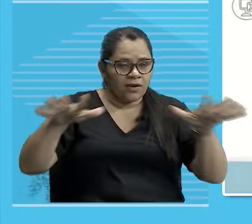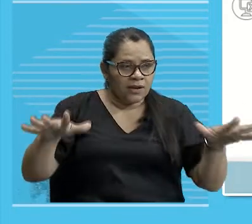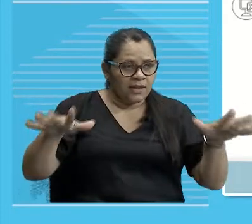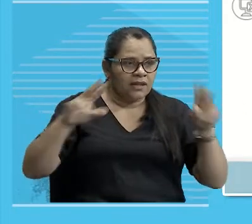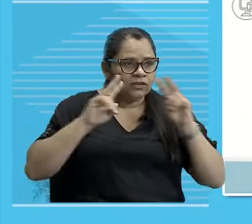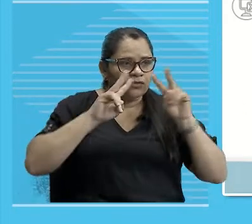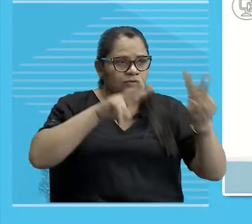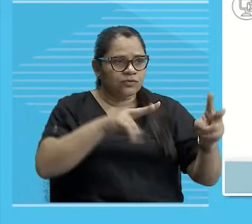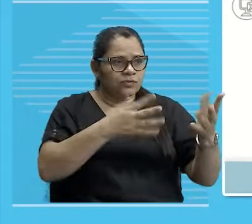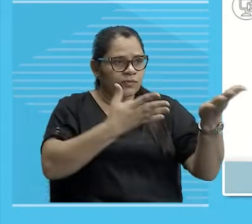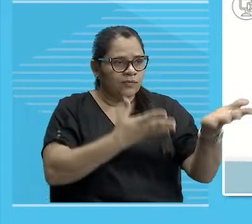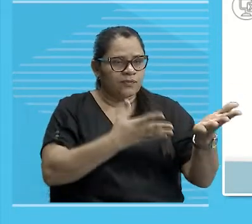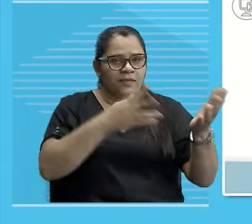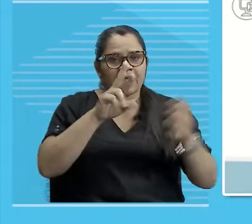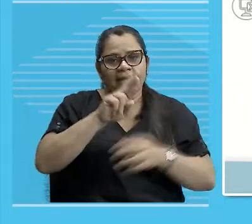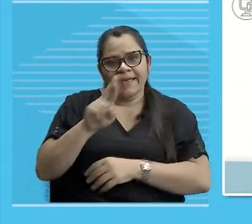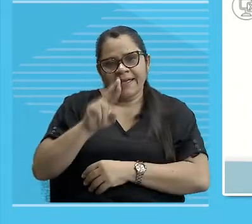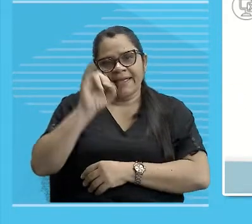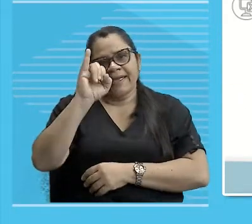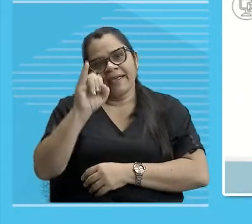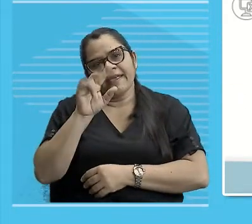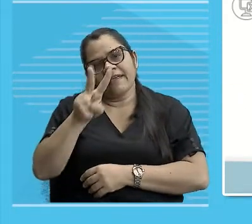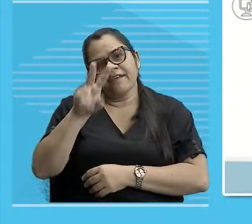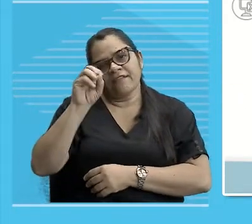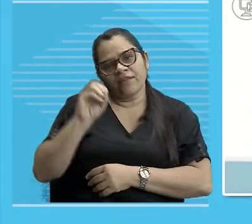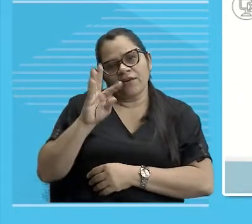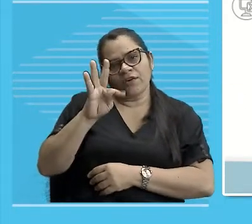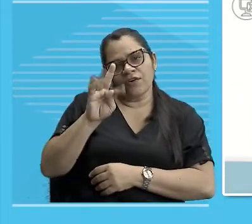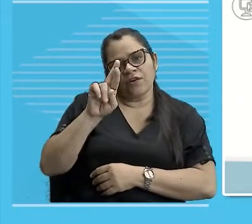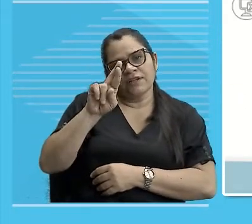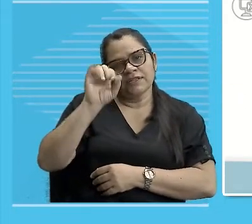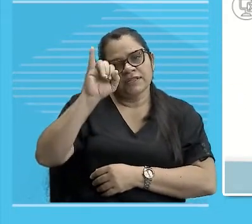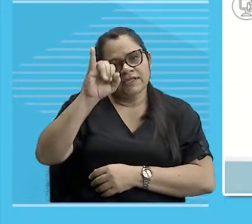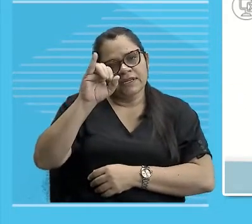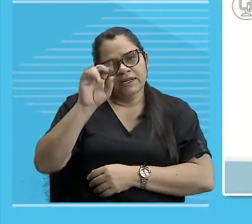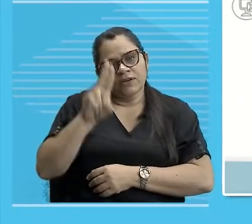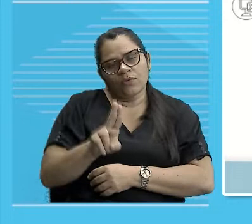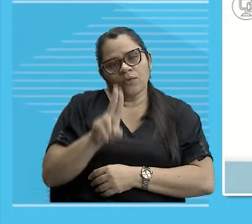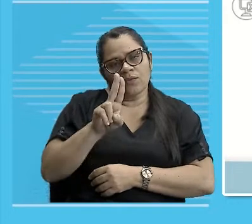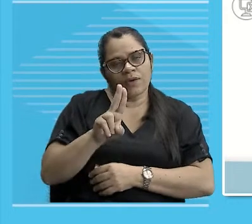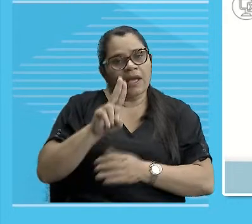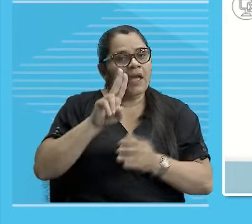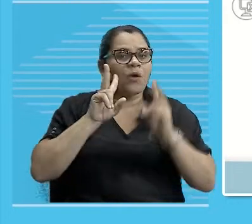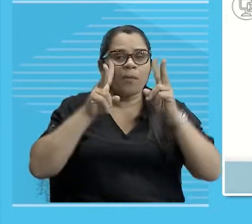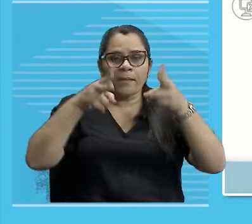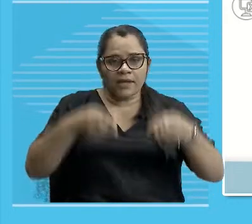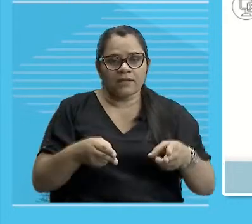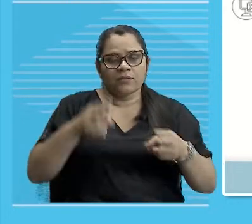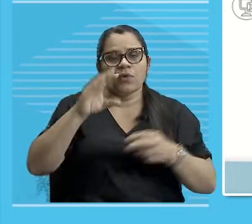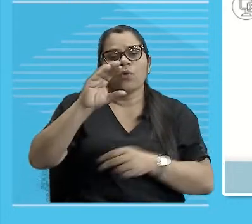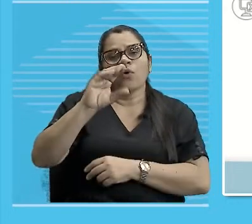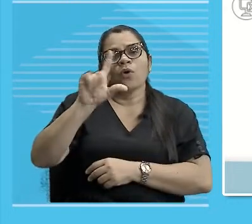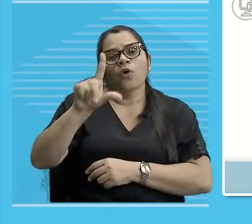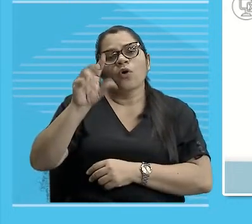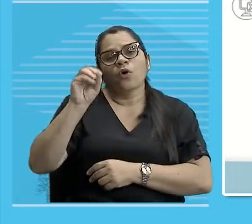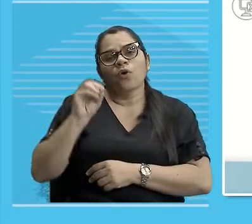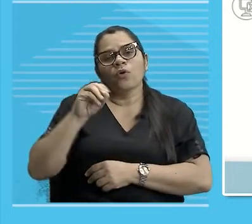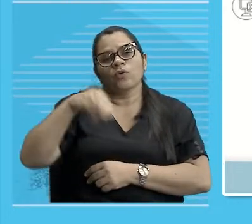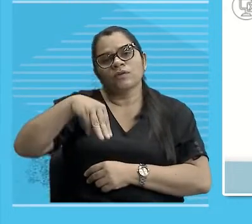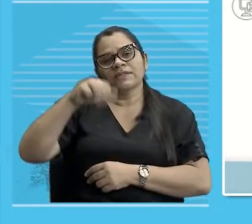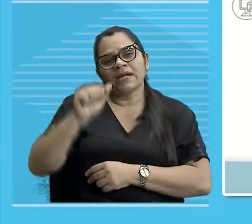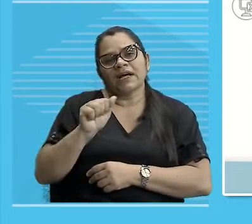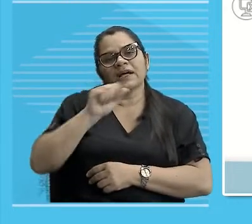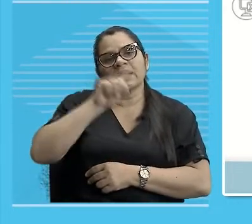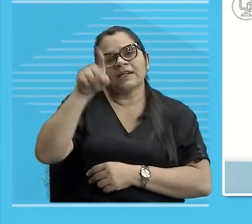Rivotril. O Rivotril é o clonazepam, né?